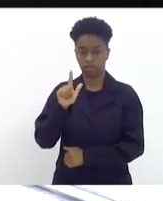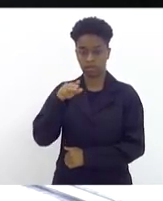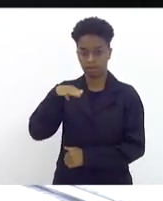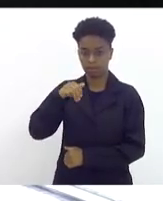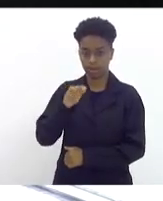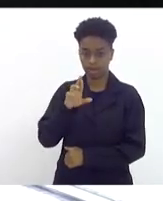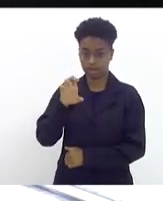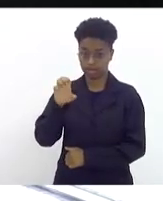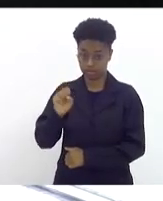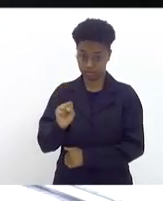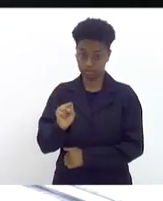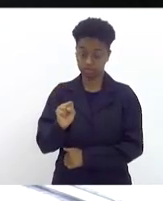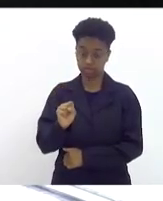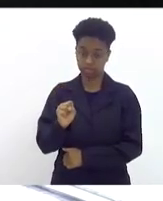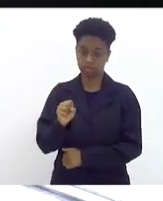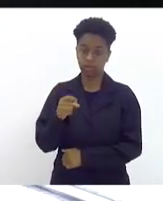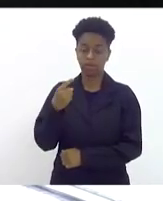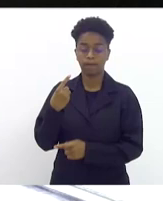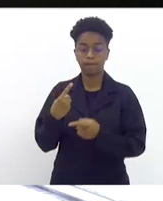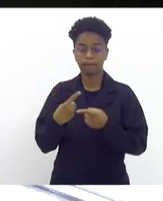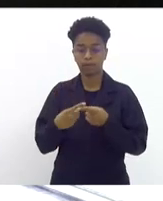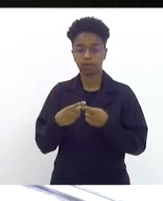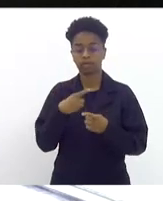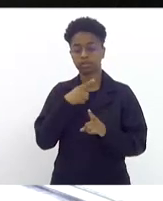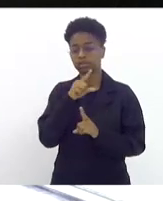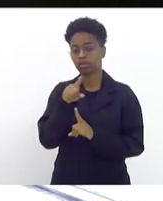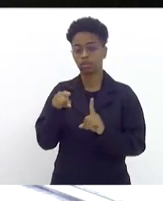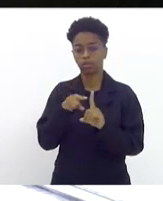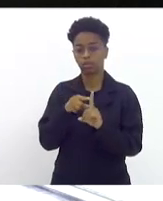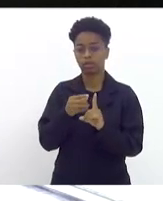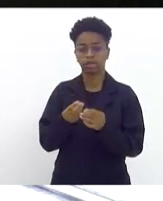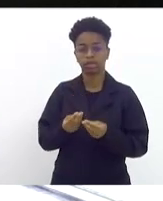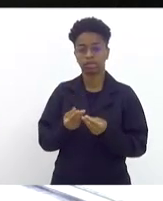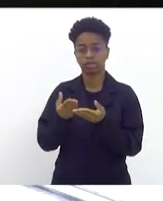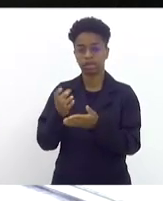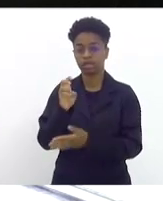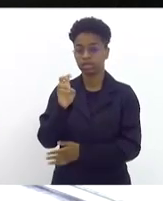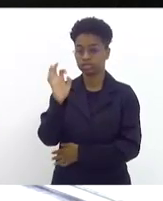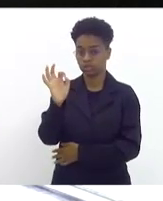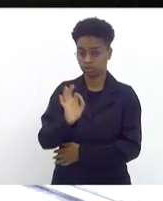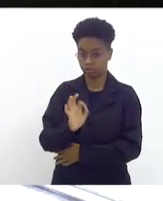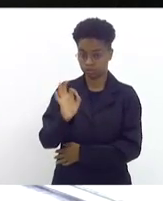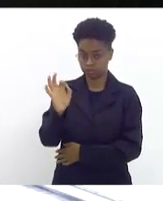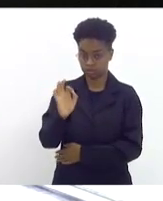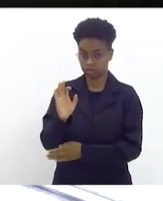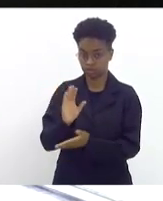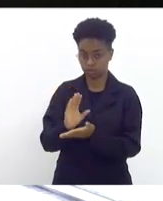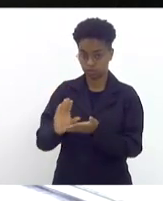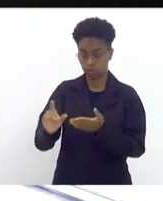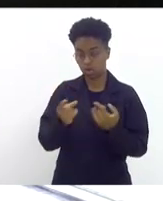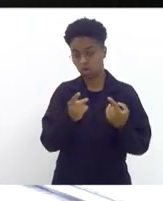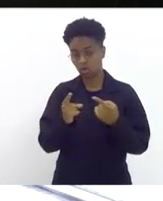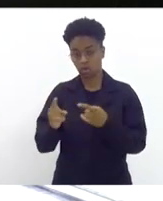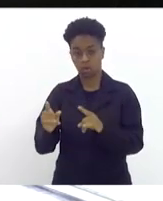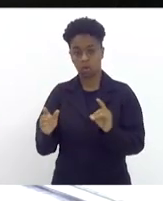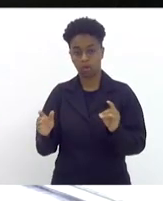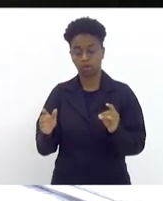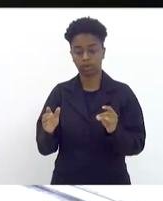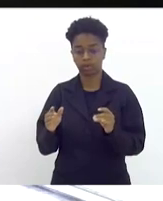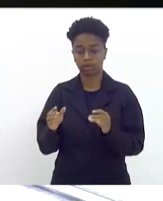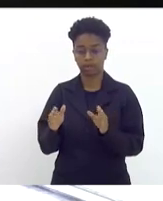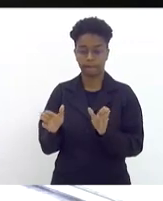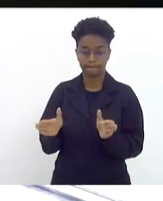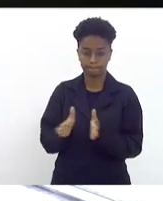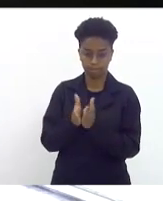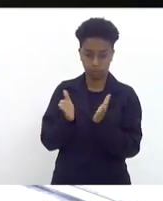exatamente para destinar 5% do fundo Estadual de combate à pobreza ao